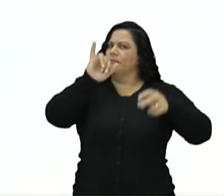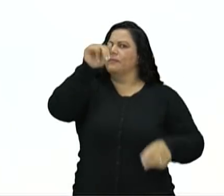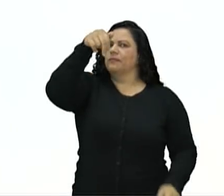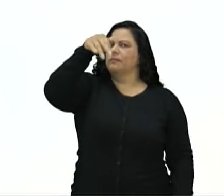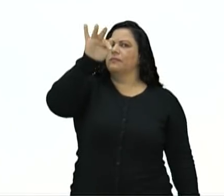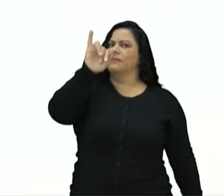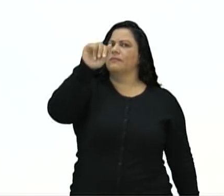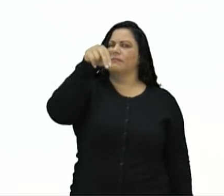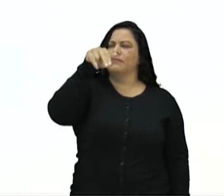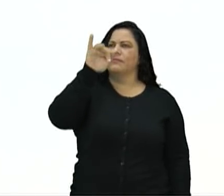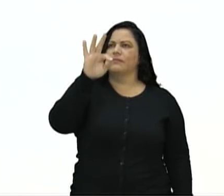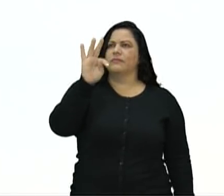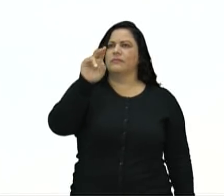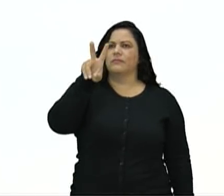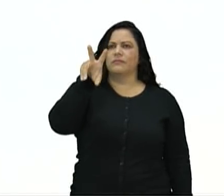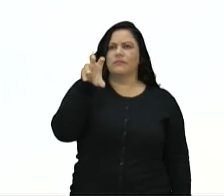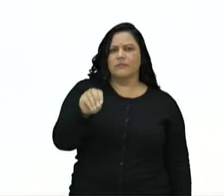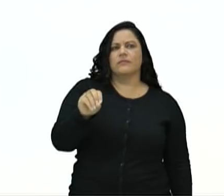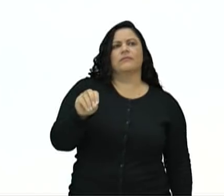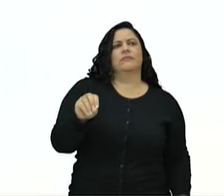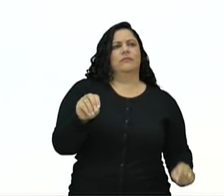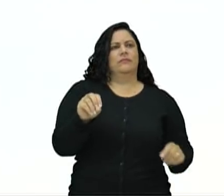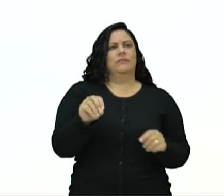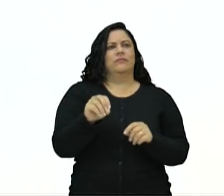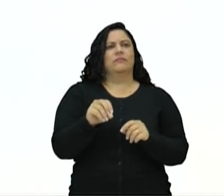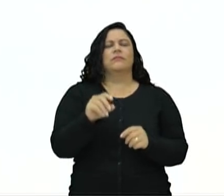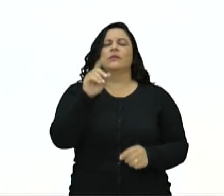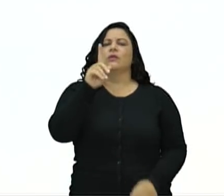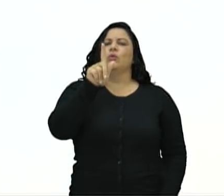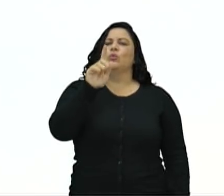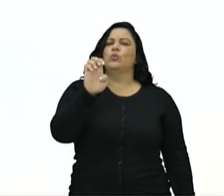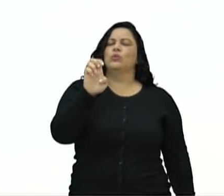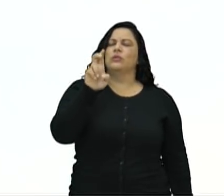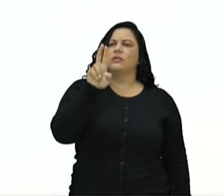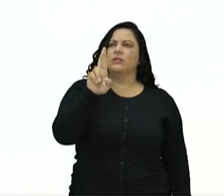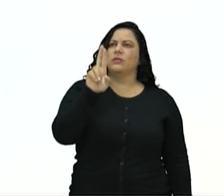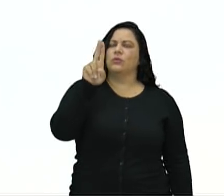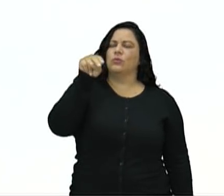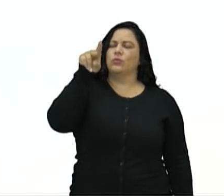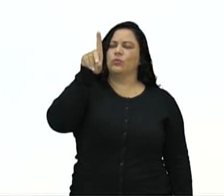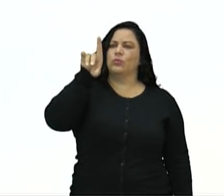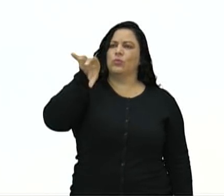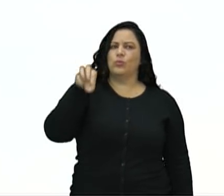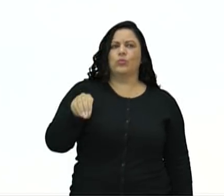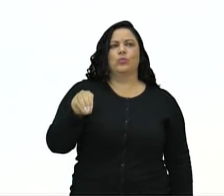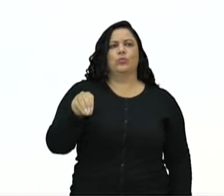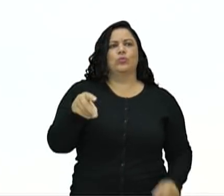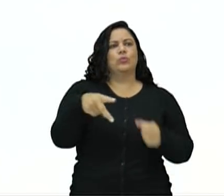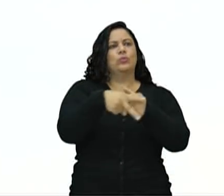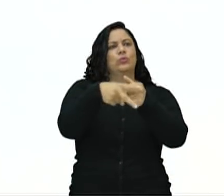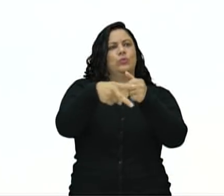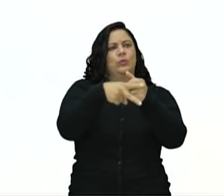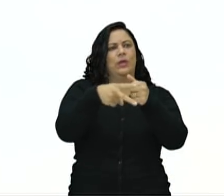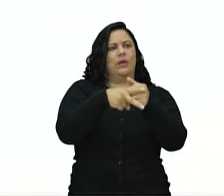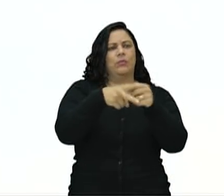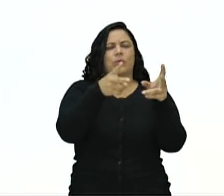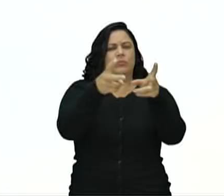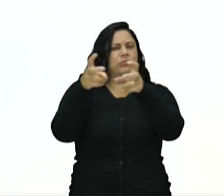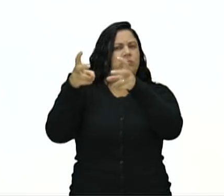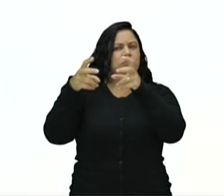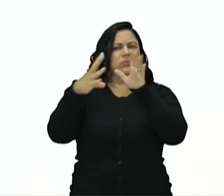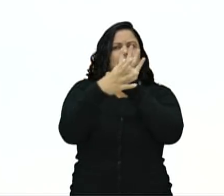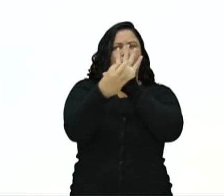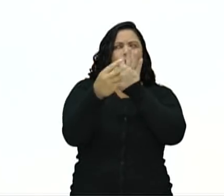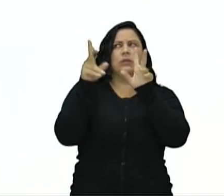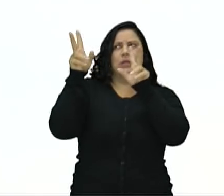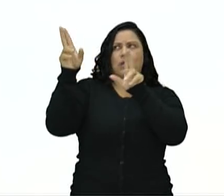verbos. Eu aprendi a ler, lendo, e a escrever, escrevendo. Observe o modelo do verbo ler. Então, conjugue o